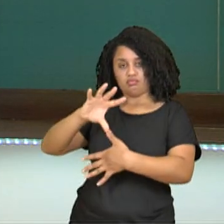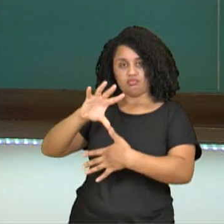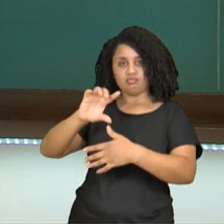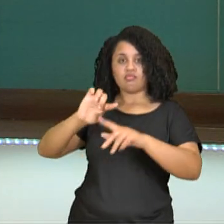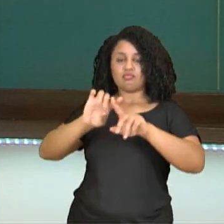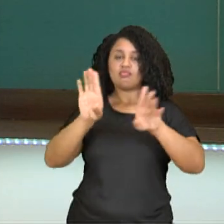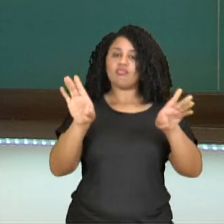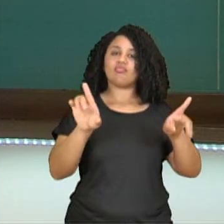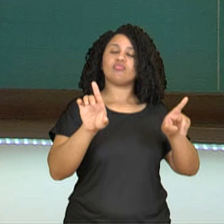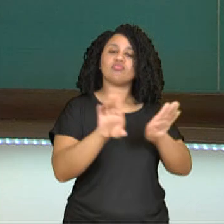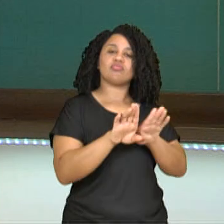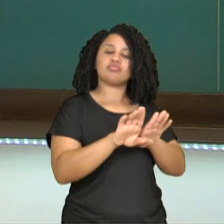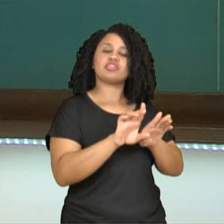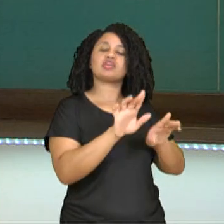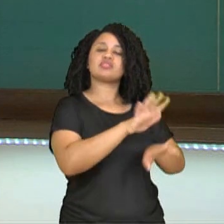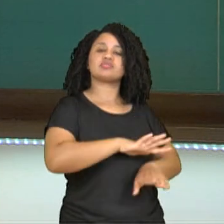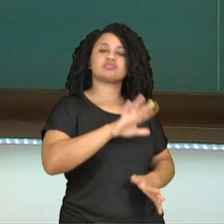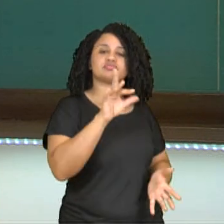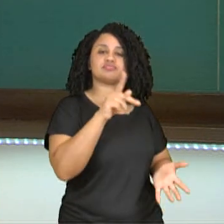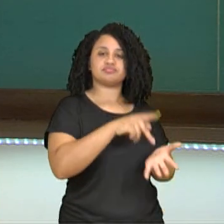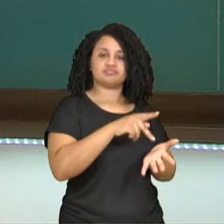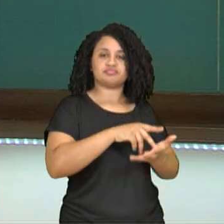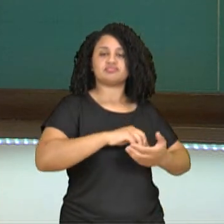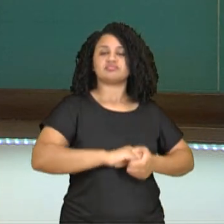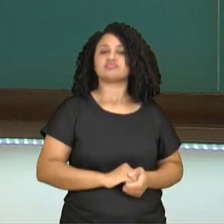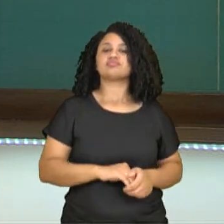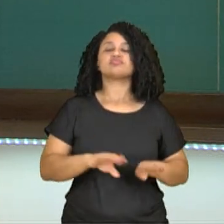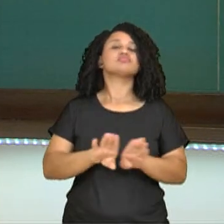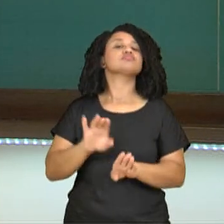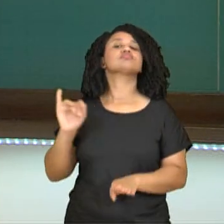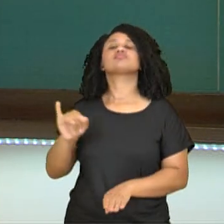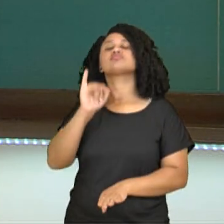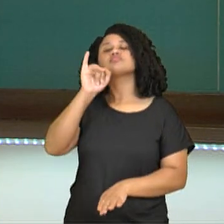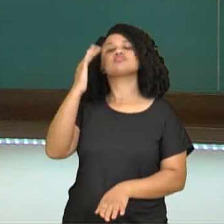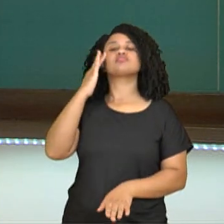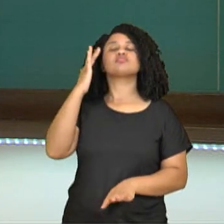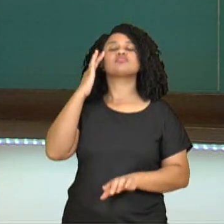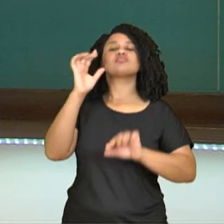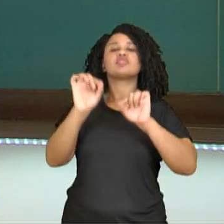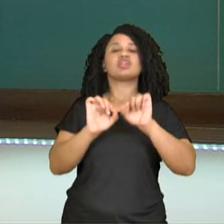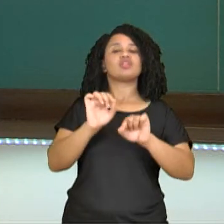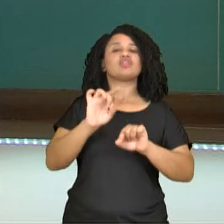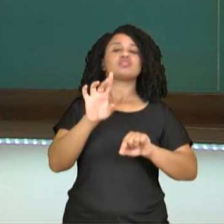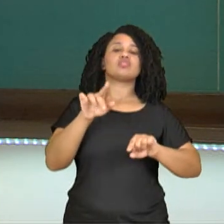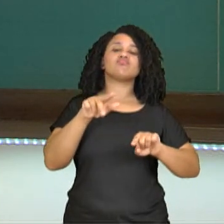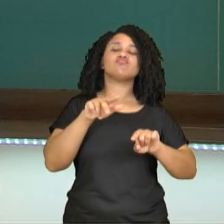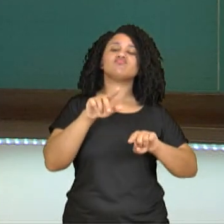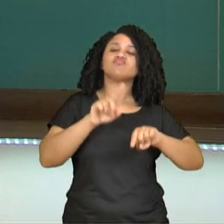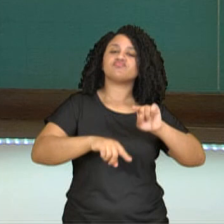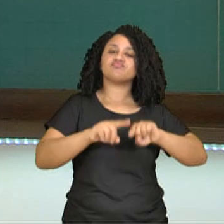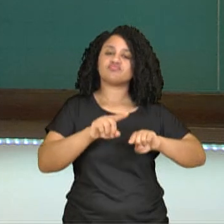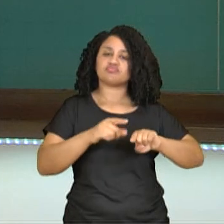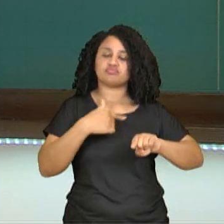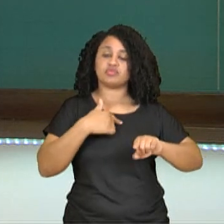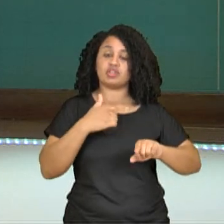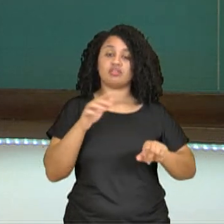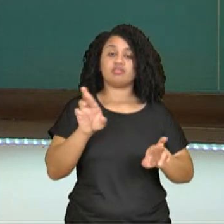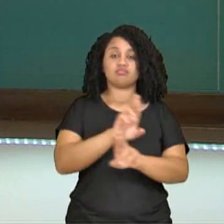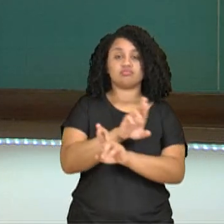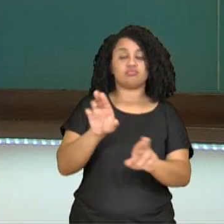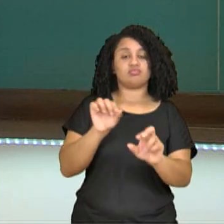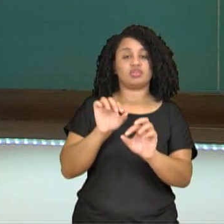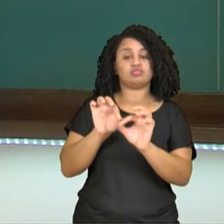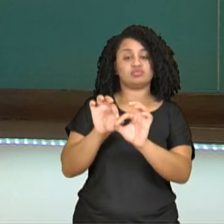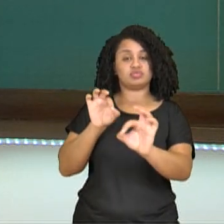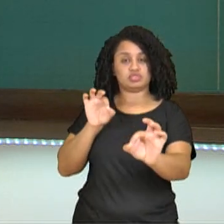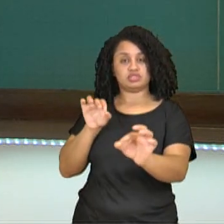na realidade. E também é importante a gente saber que, além dessa ferramenta que vai relacionar a distância real com a